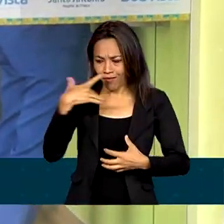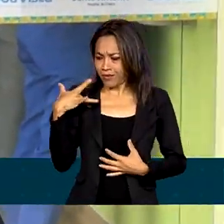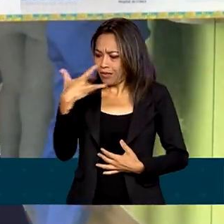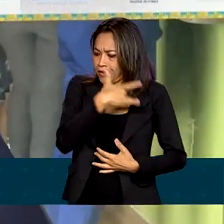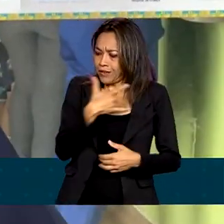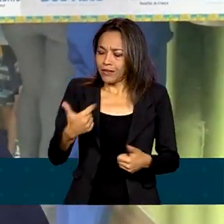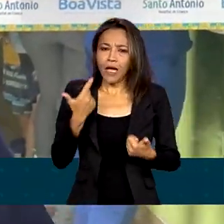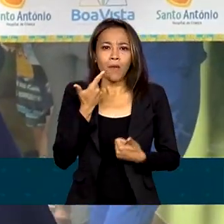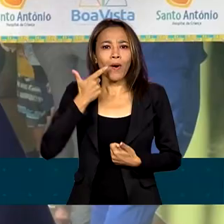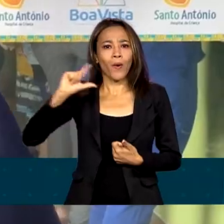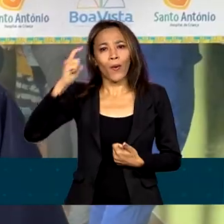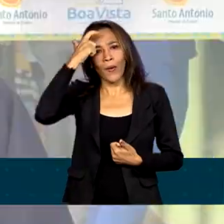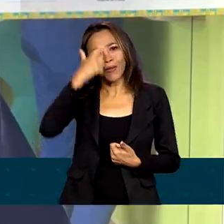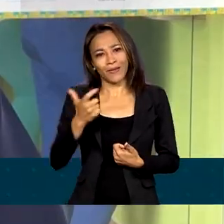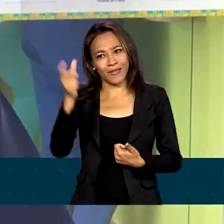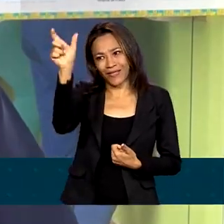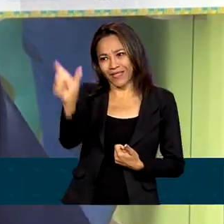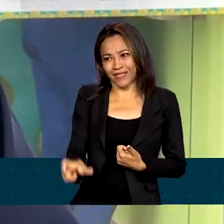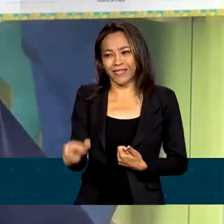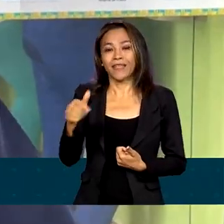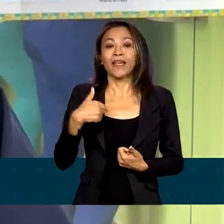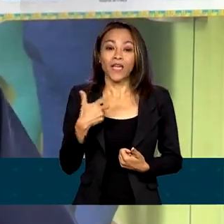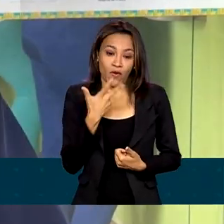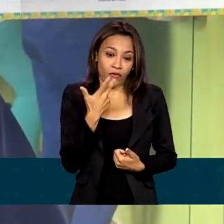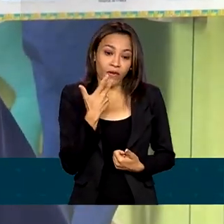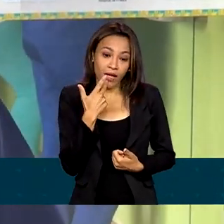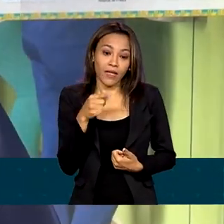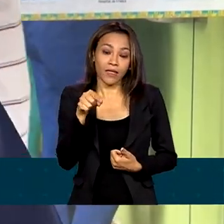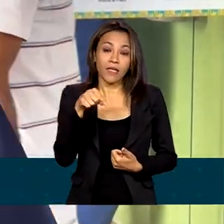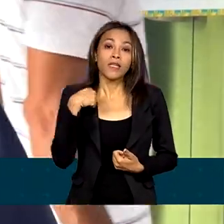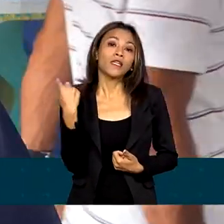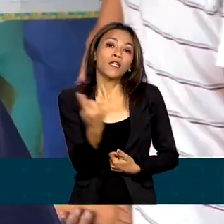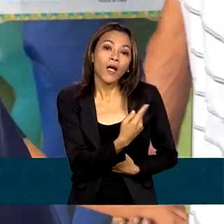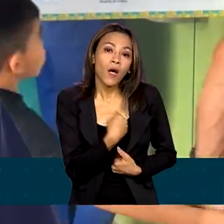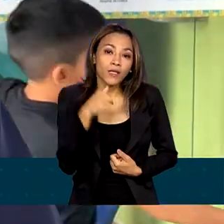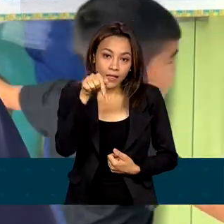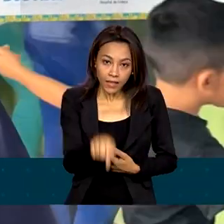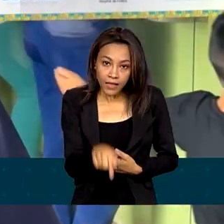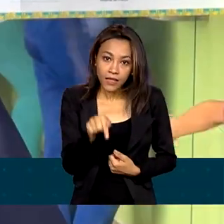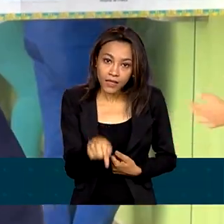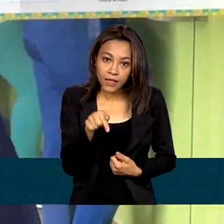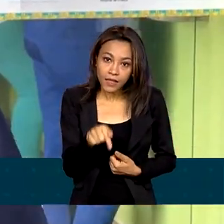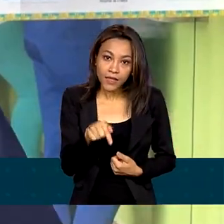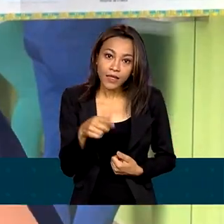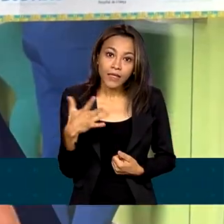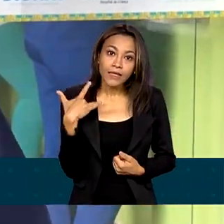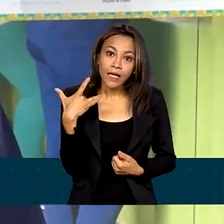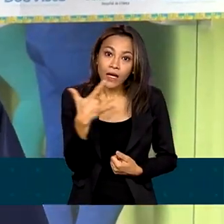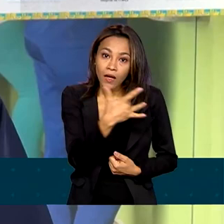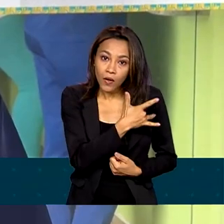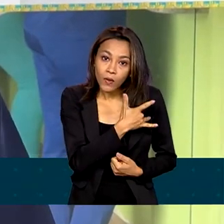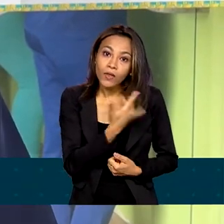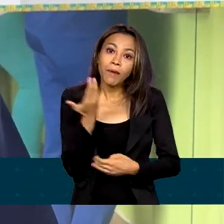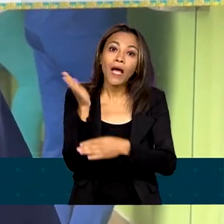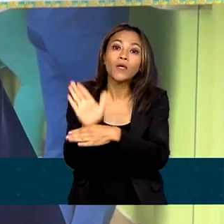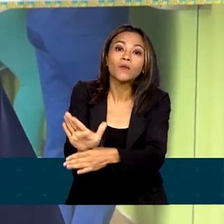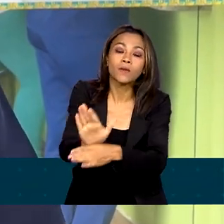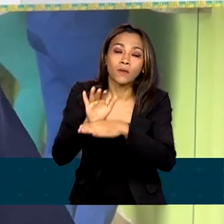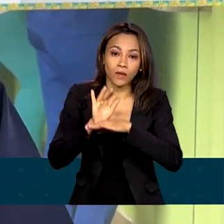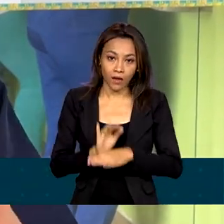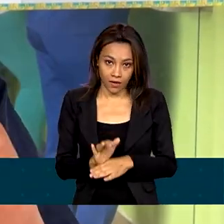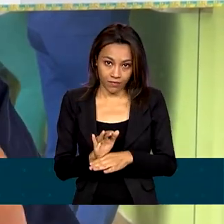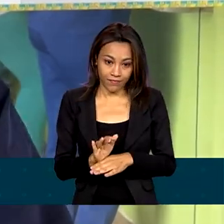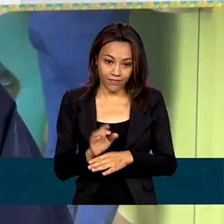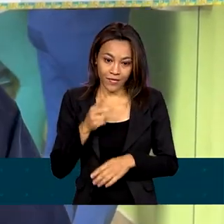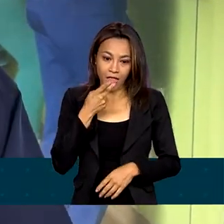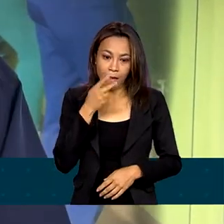pessoa, como eles falam, é um outro doutor. Eu costumo dizer que nós aqui somos saúde e estamos para ajudar, né?